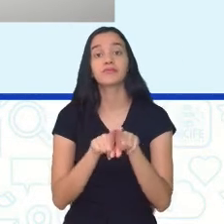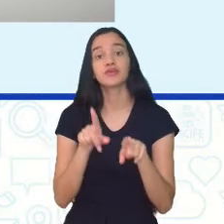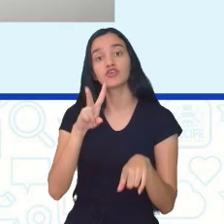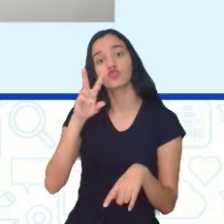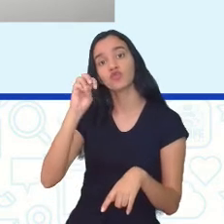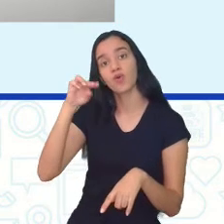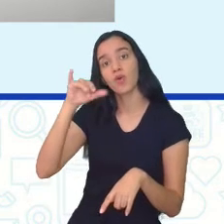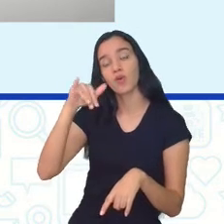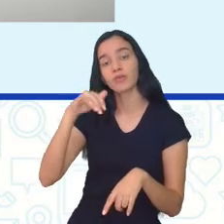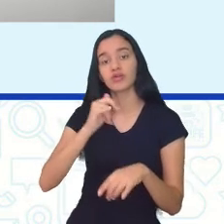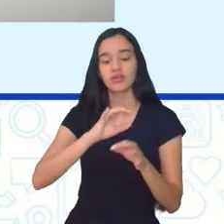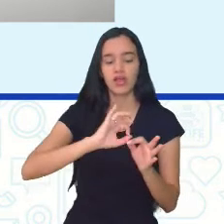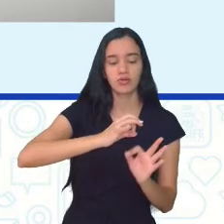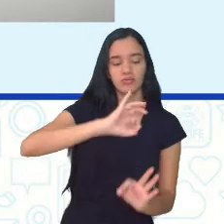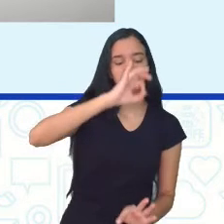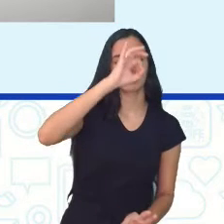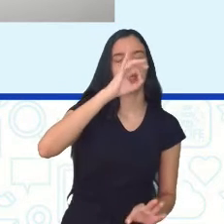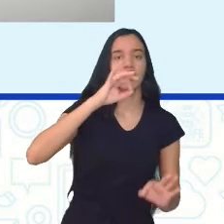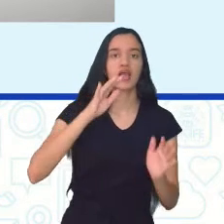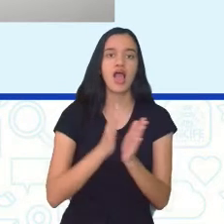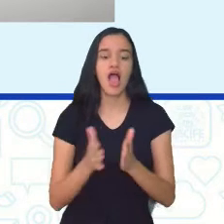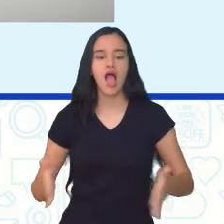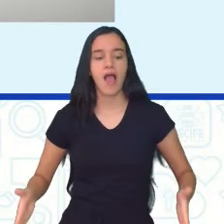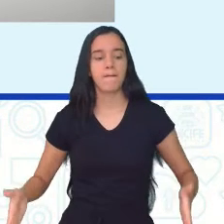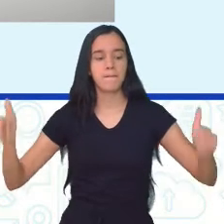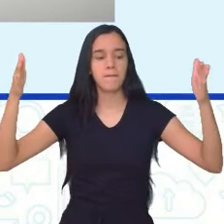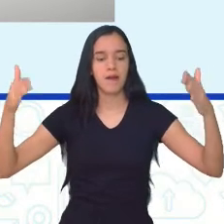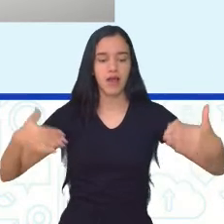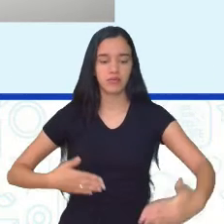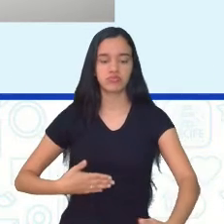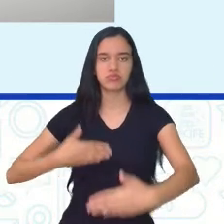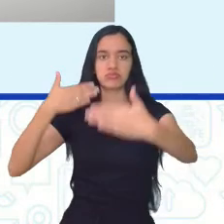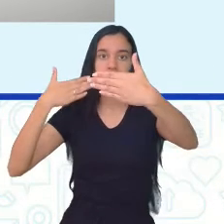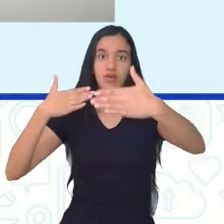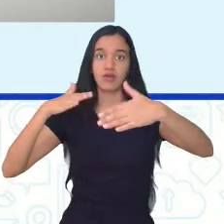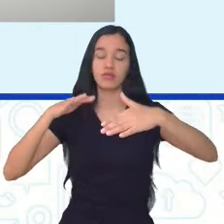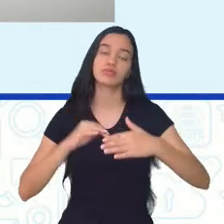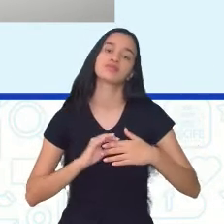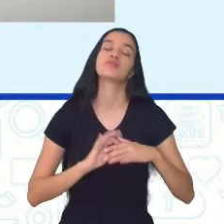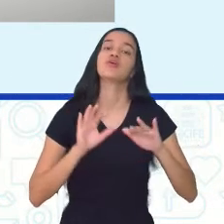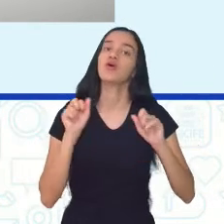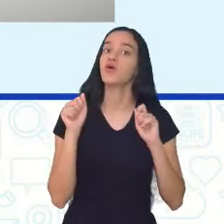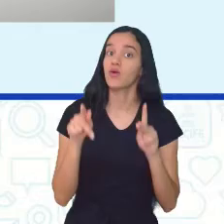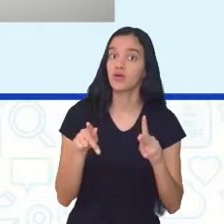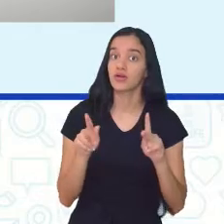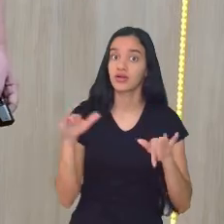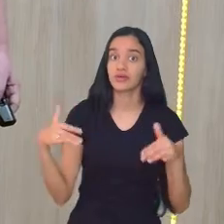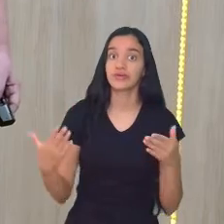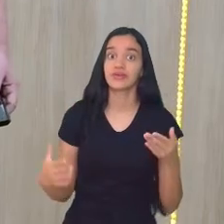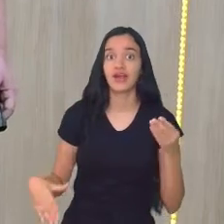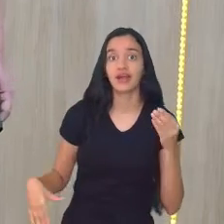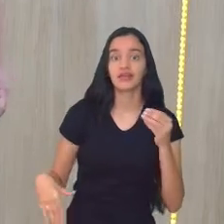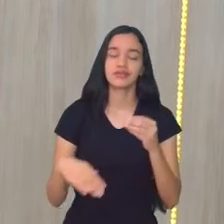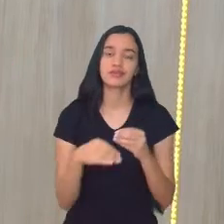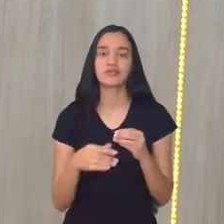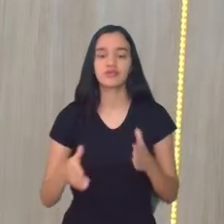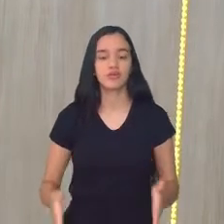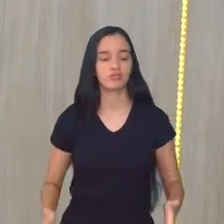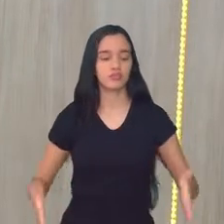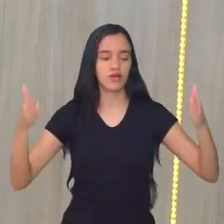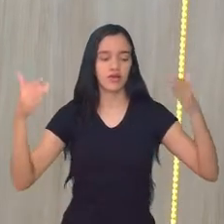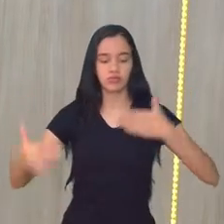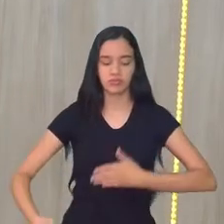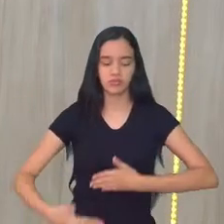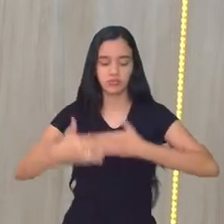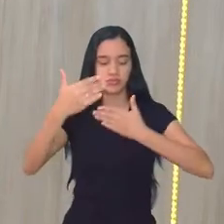volume eu ia ter que medir as paredes, eu ia medir por fora, tá? Eu ia incluir as paredes